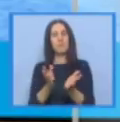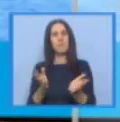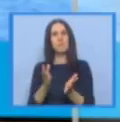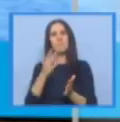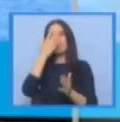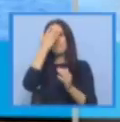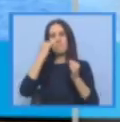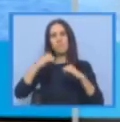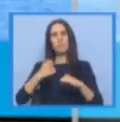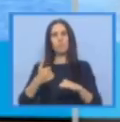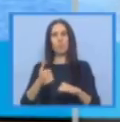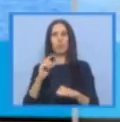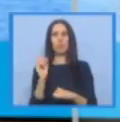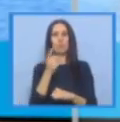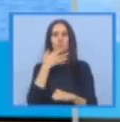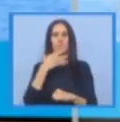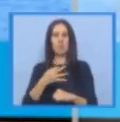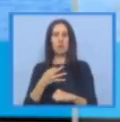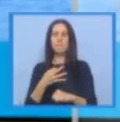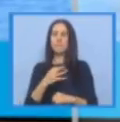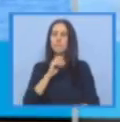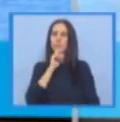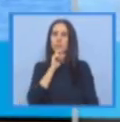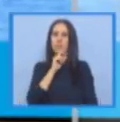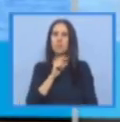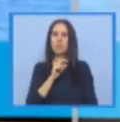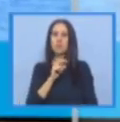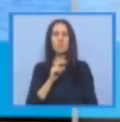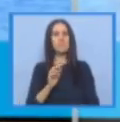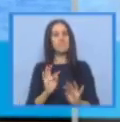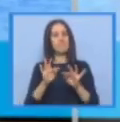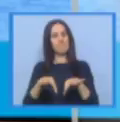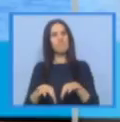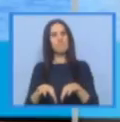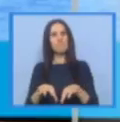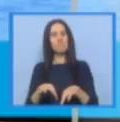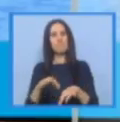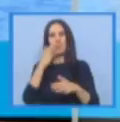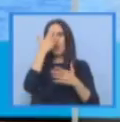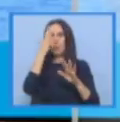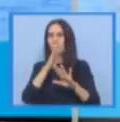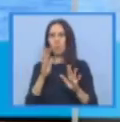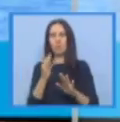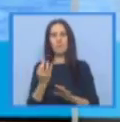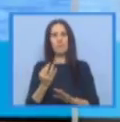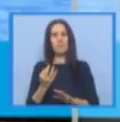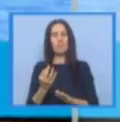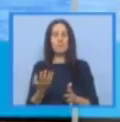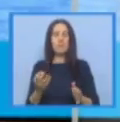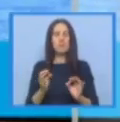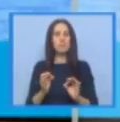bom senso por todos os envolvidos e seja possível terminar com aquela loucura que é,